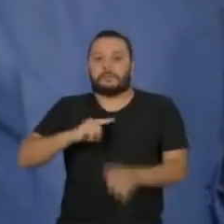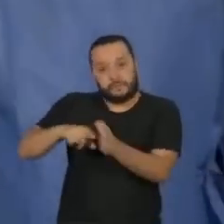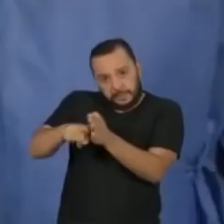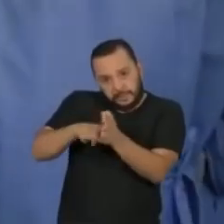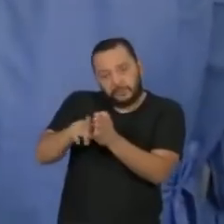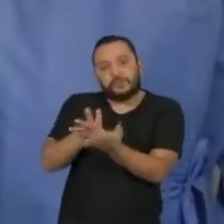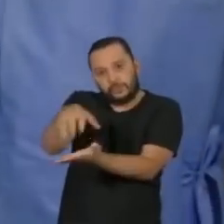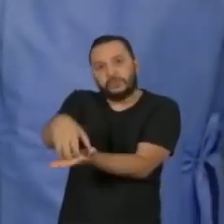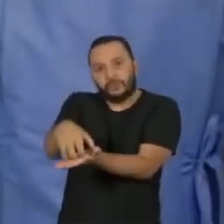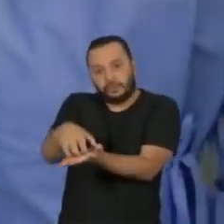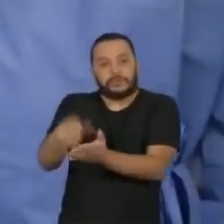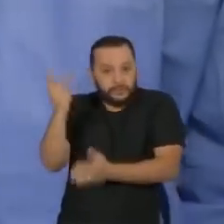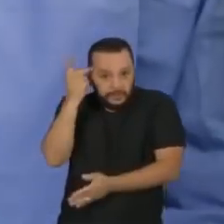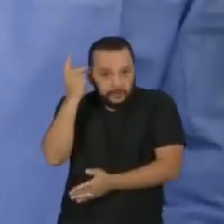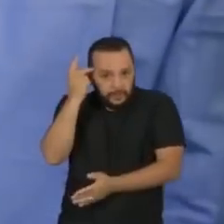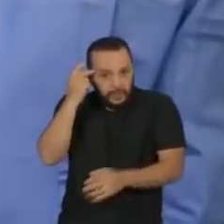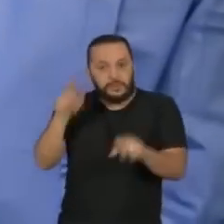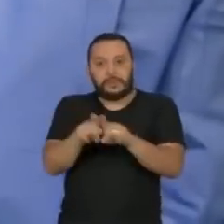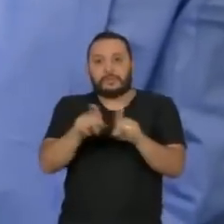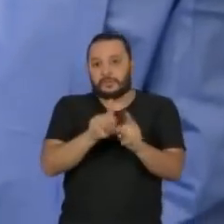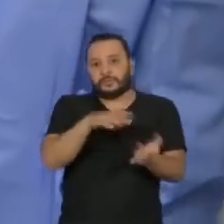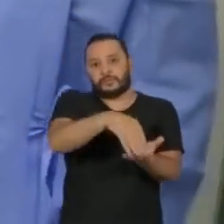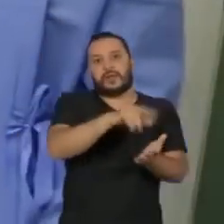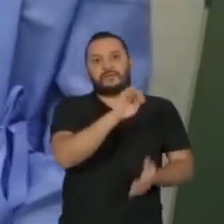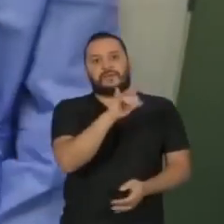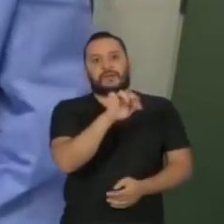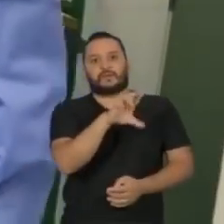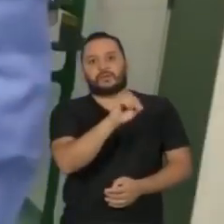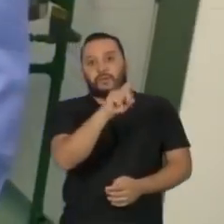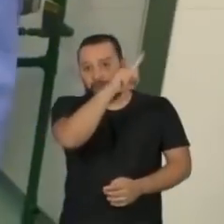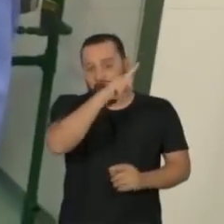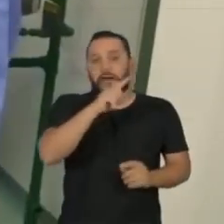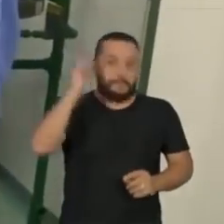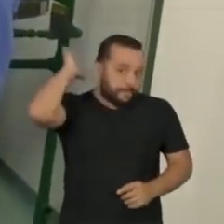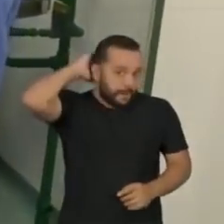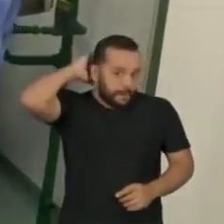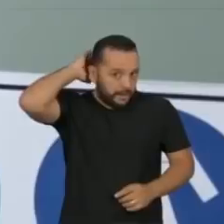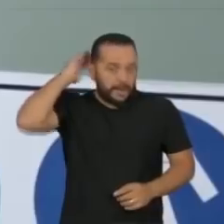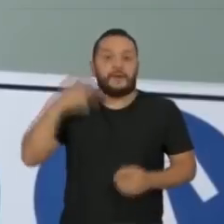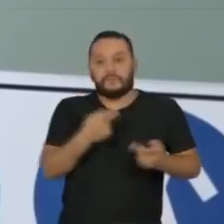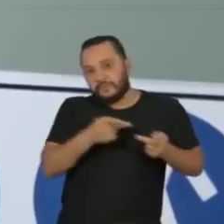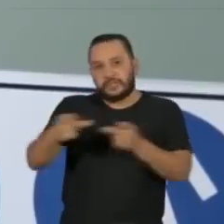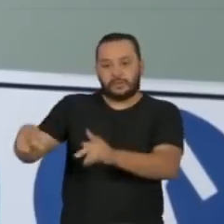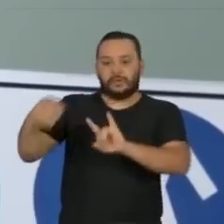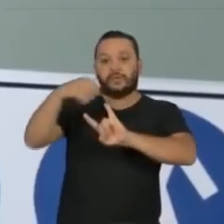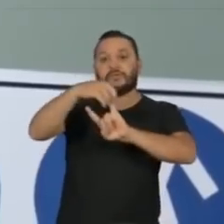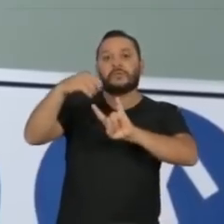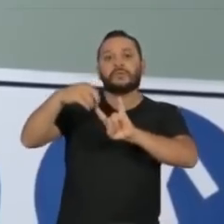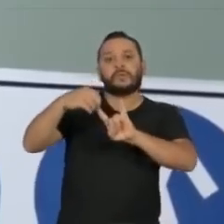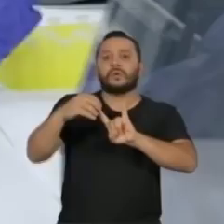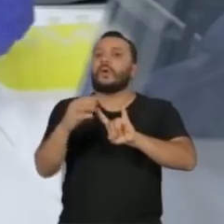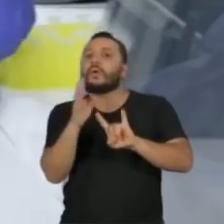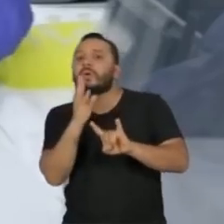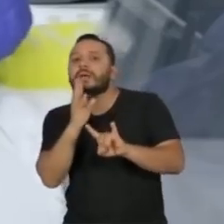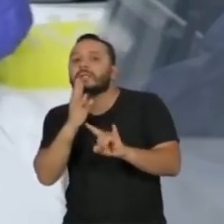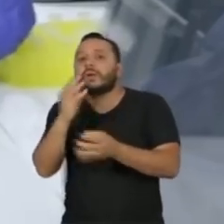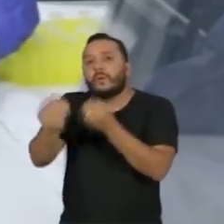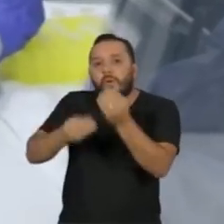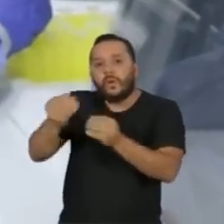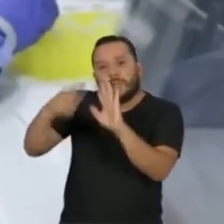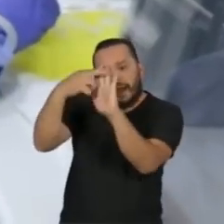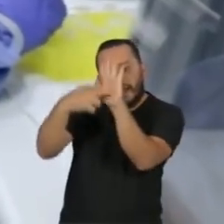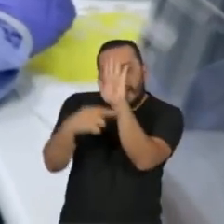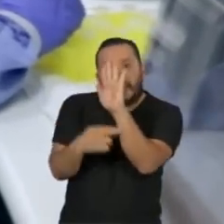Adolfo Lutz, de São Paulo, e do Instituto Evandro Chagas, no Pará, estiveram na Fiocruz para conhecer os protocolos e preparar